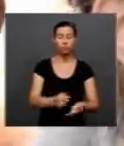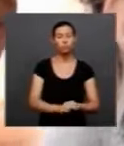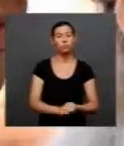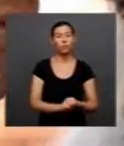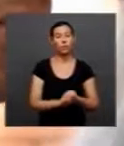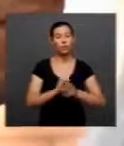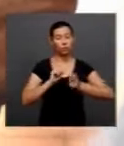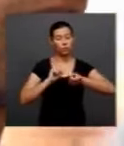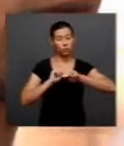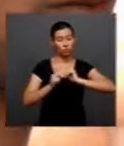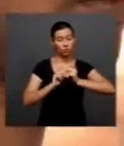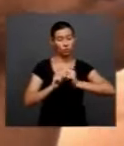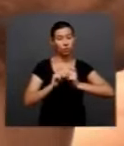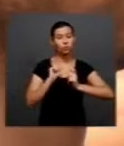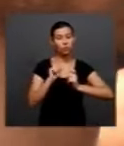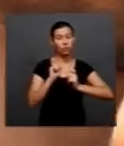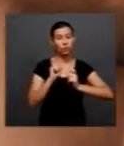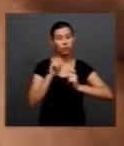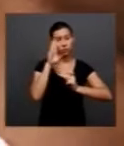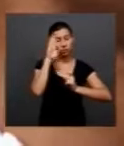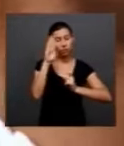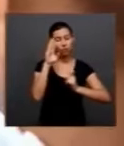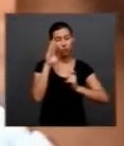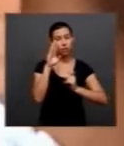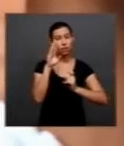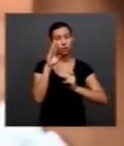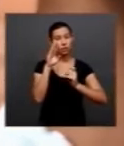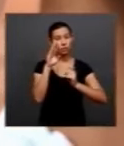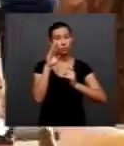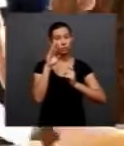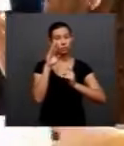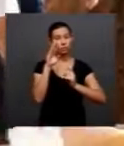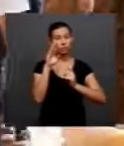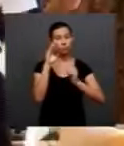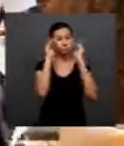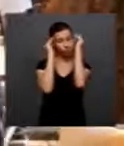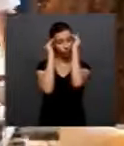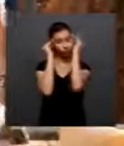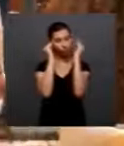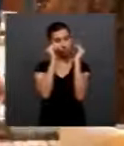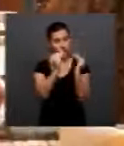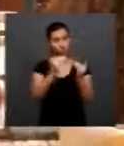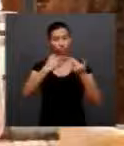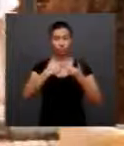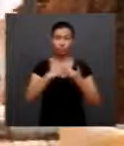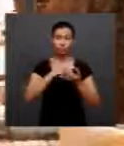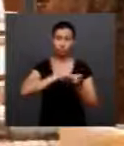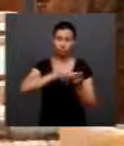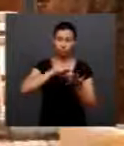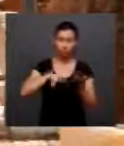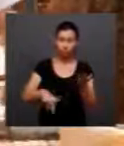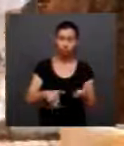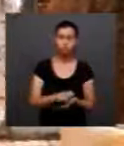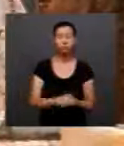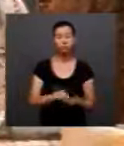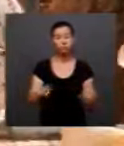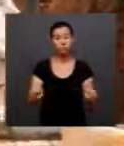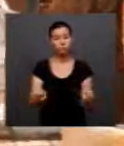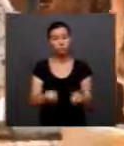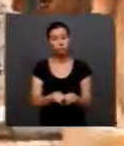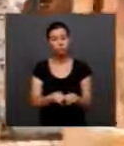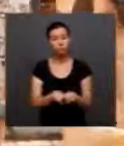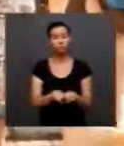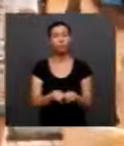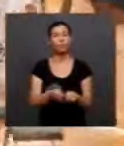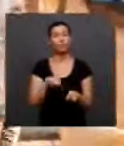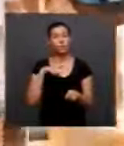reunidos em prol de uma causa, o respeito à diversidade. Também teve caminhada. Eles andaram pelo campus Santa Mônica da UFO,